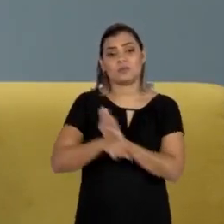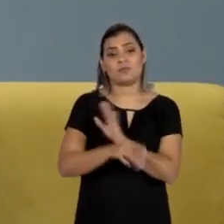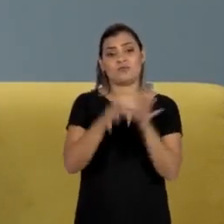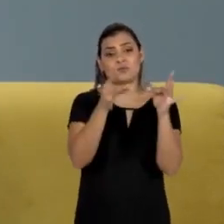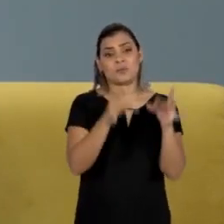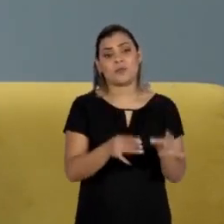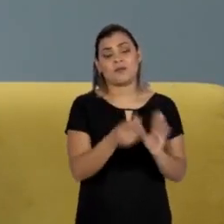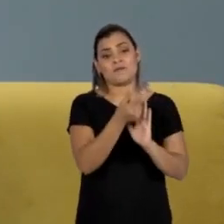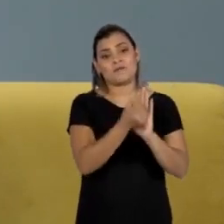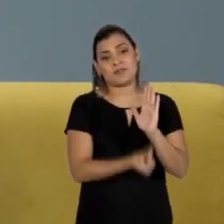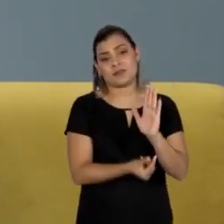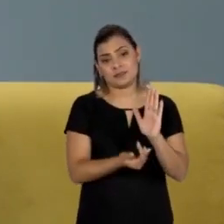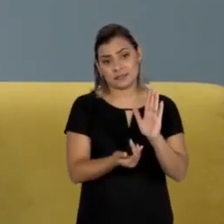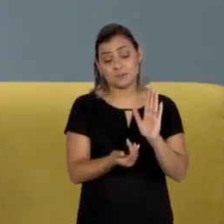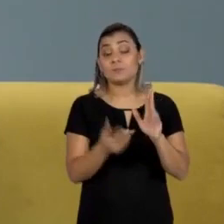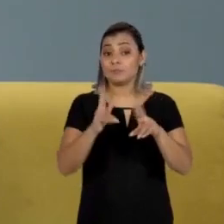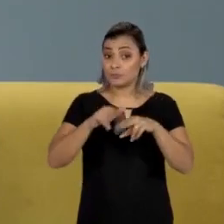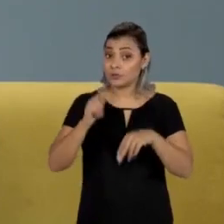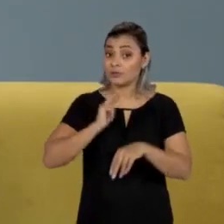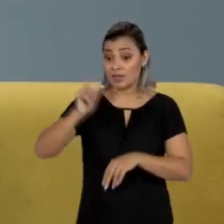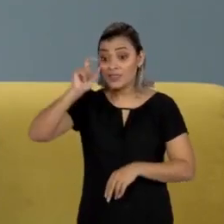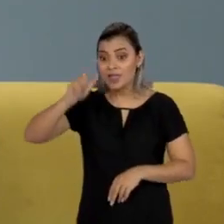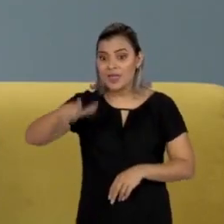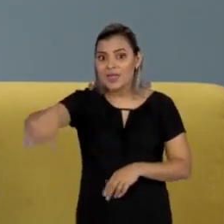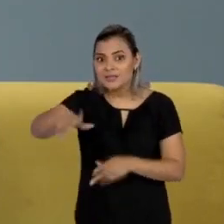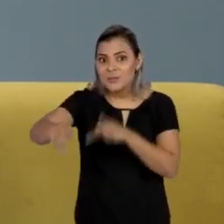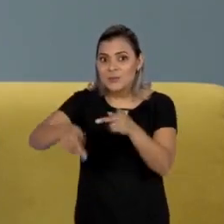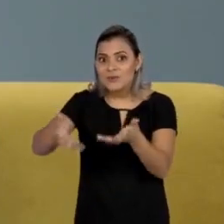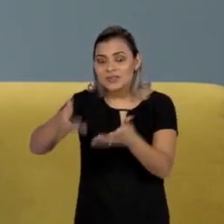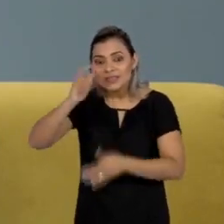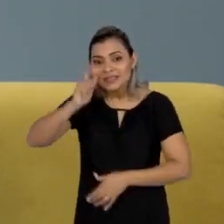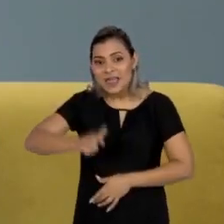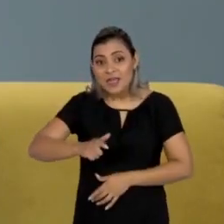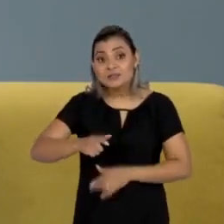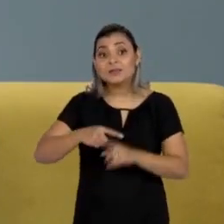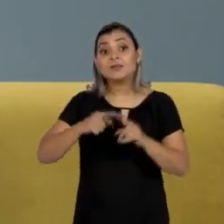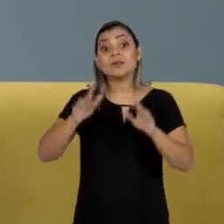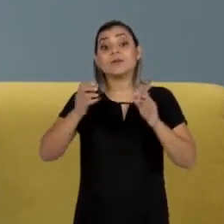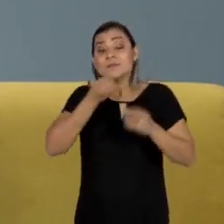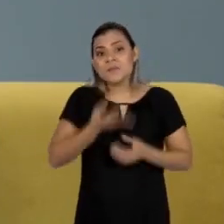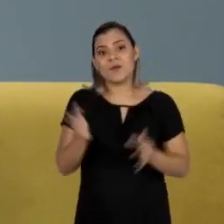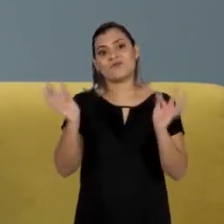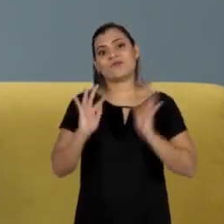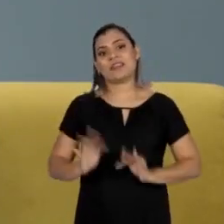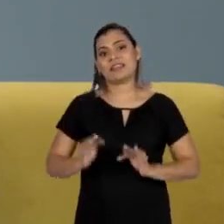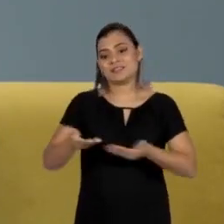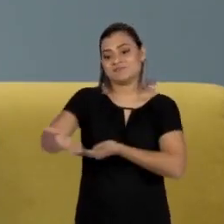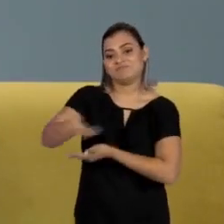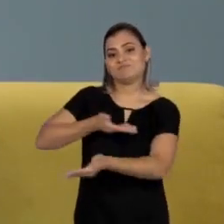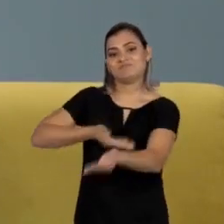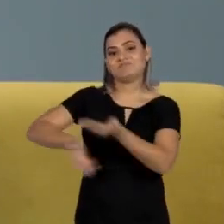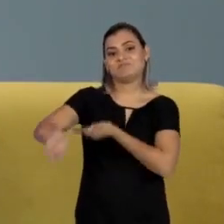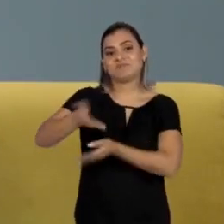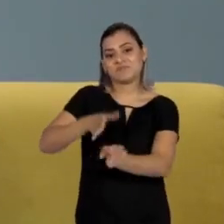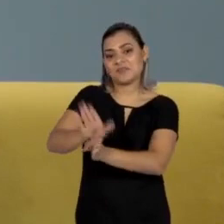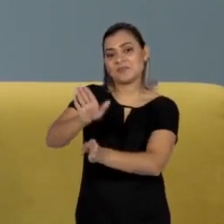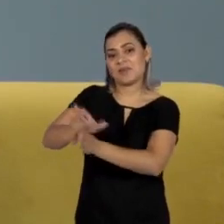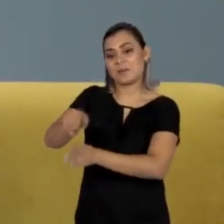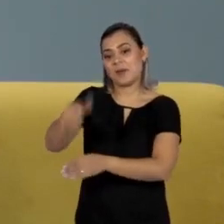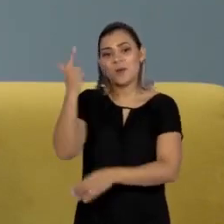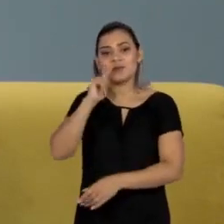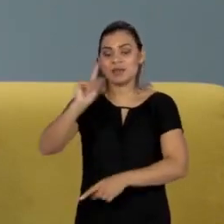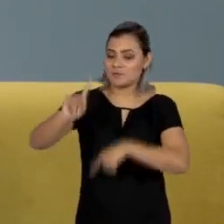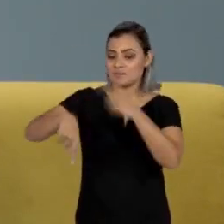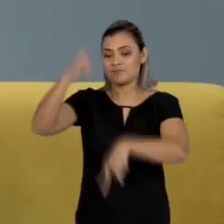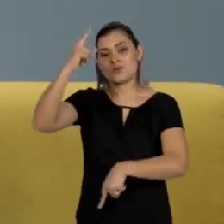finanças. Eu vejo que tem um interesse crescente e, felizmente, a gente tem soluções que ajudam as pessoas a criar